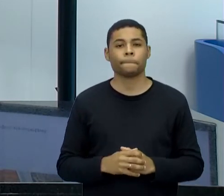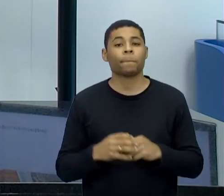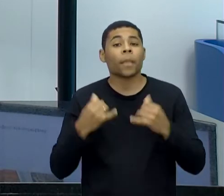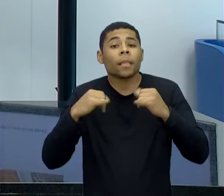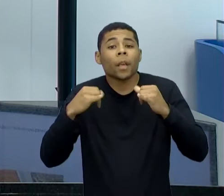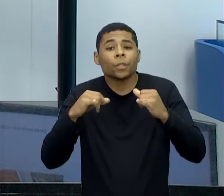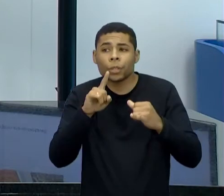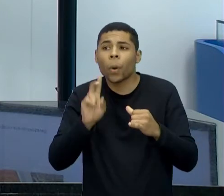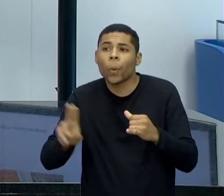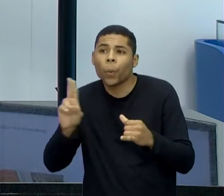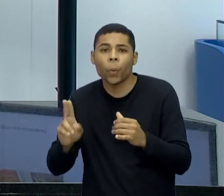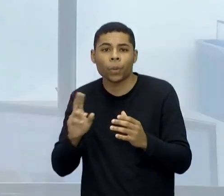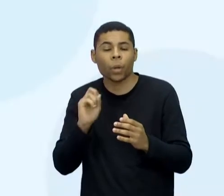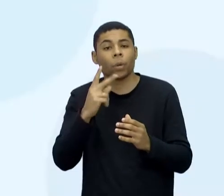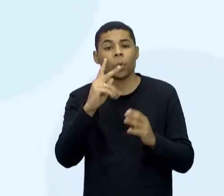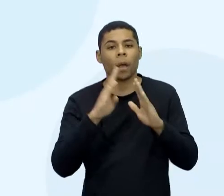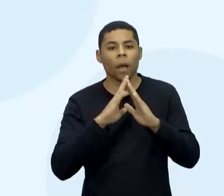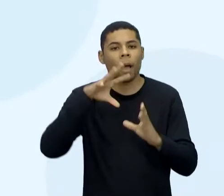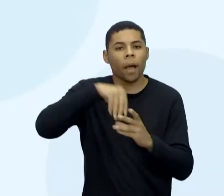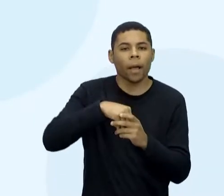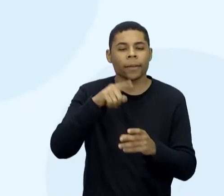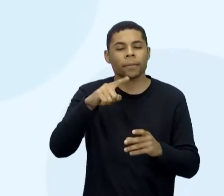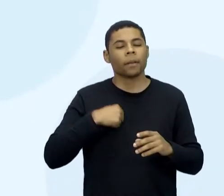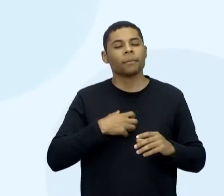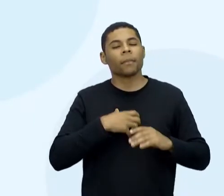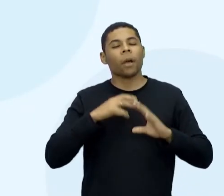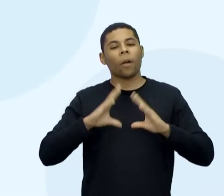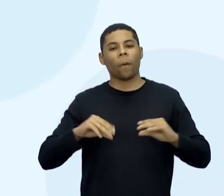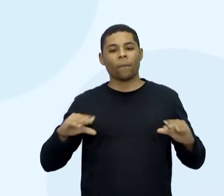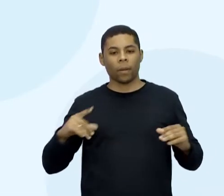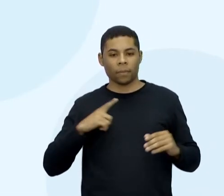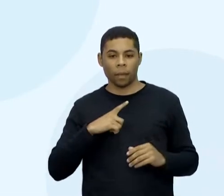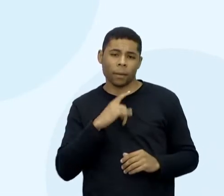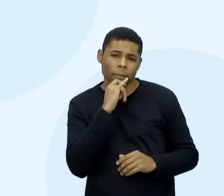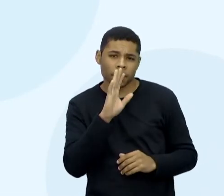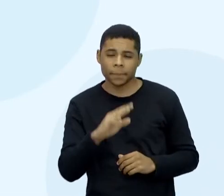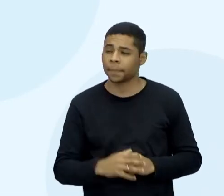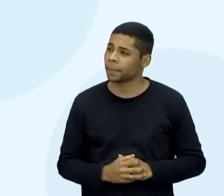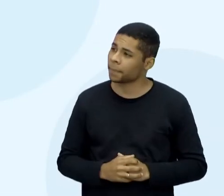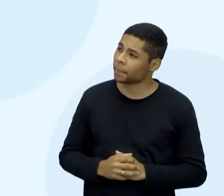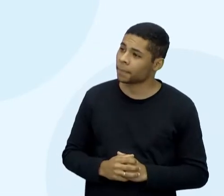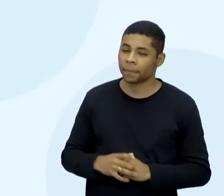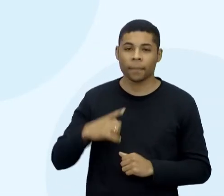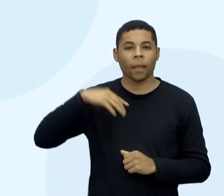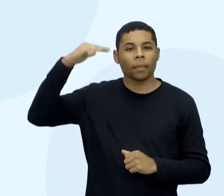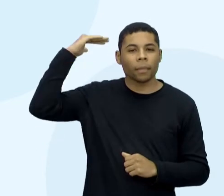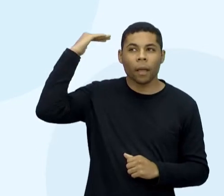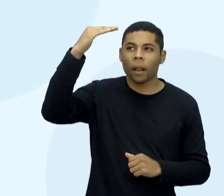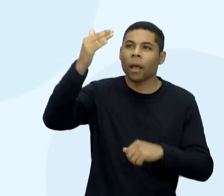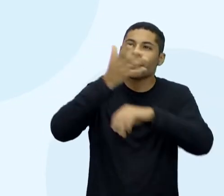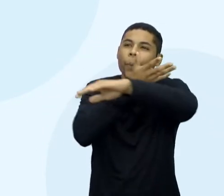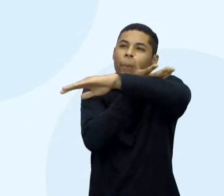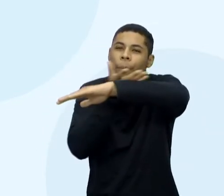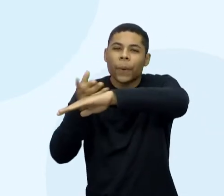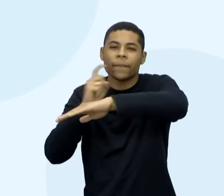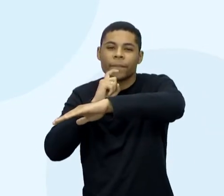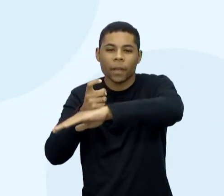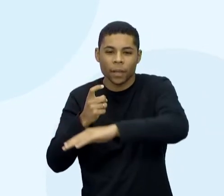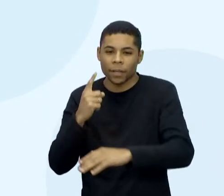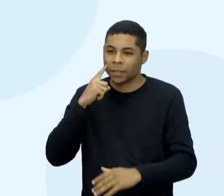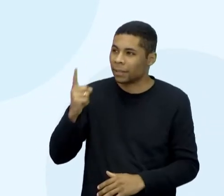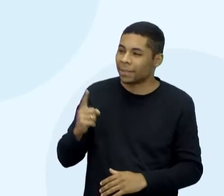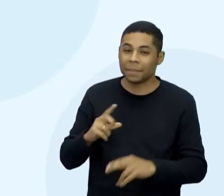o conforto térmico da sua casa, né? Temos a opção aí de telhados verdes para a pessoa não gastar um rim ali